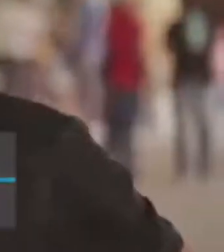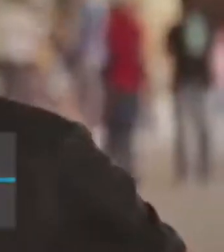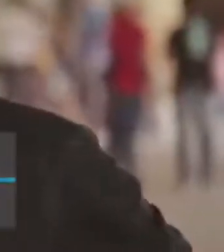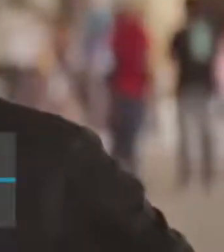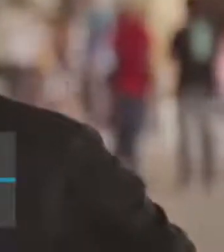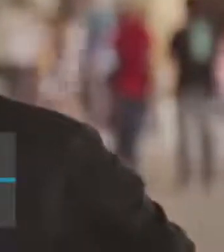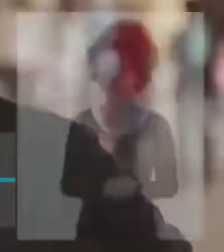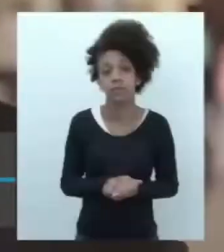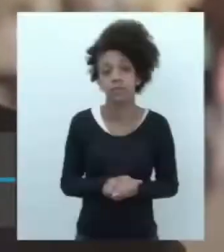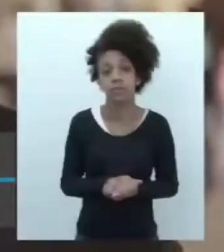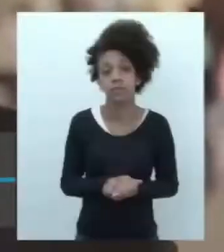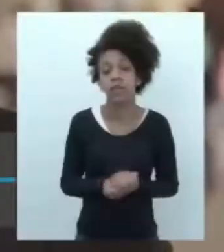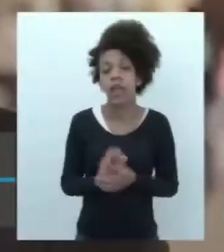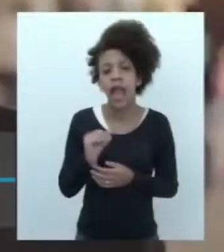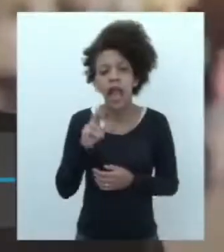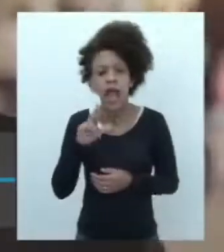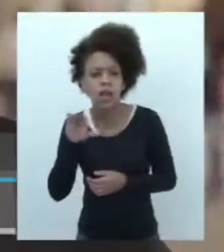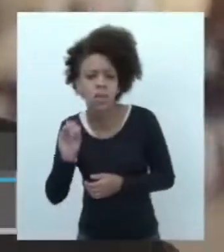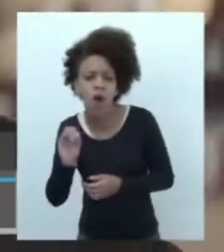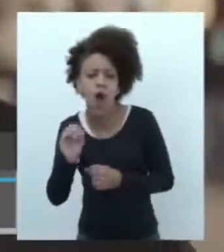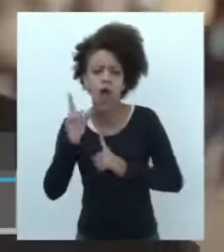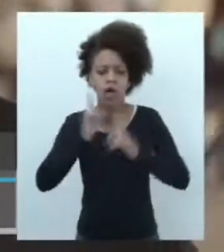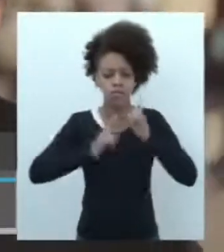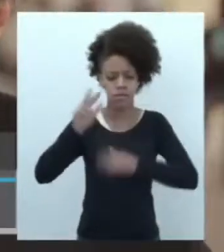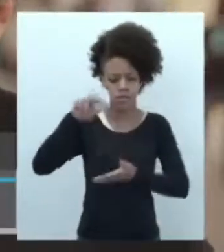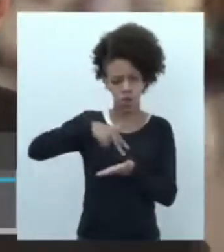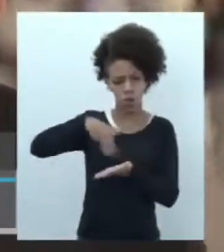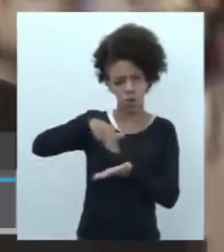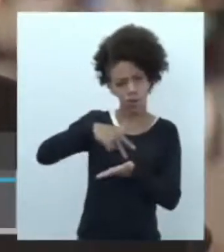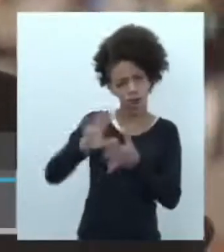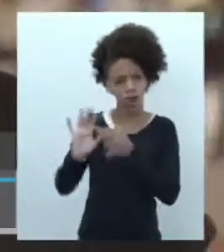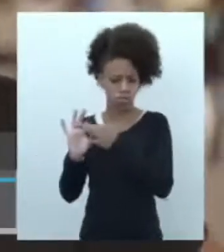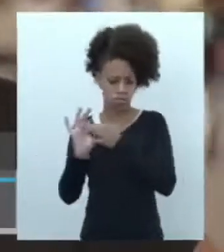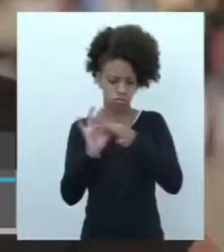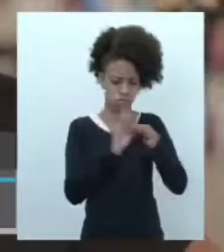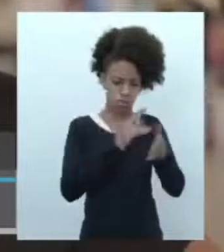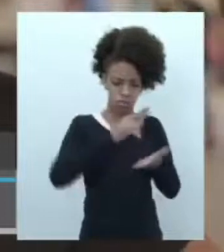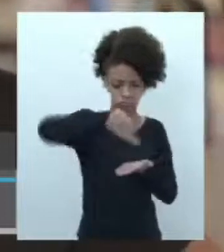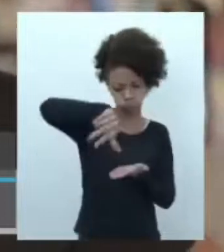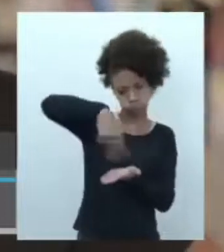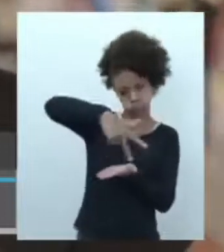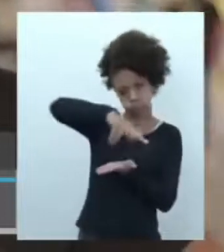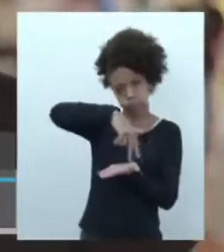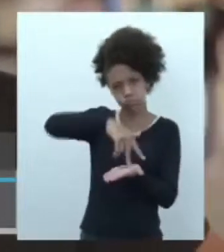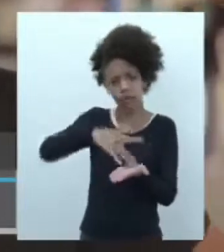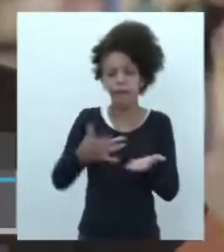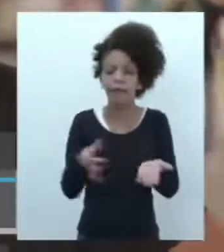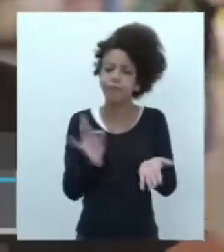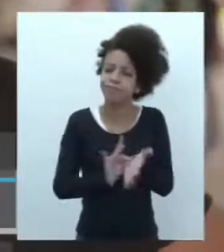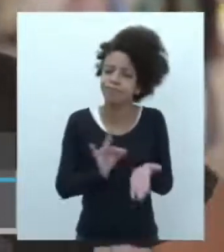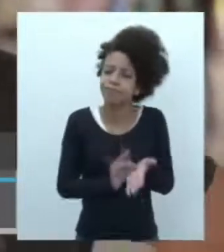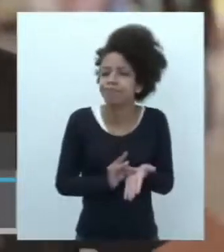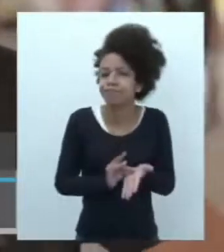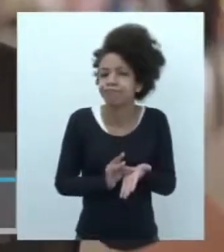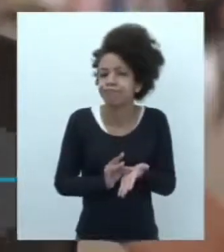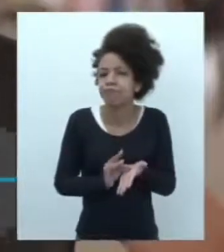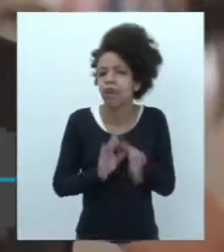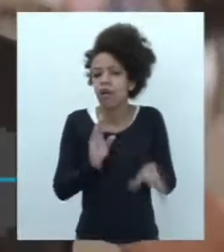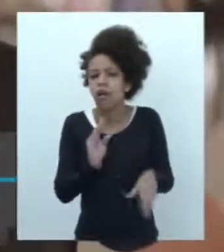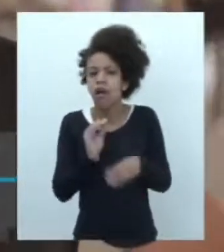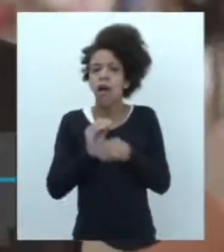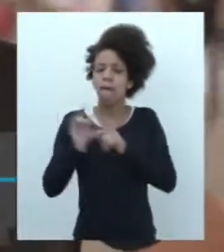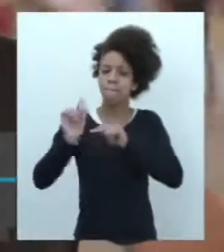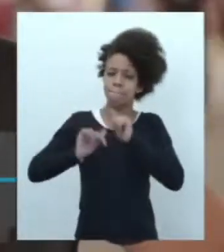O carimbó, ele é uma expressão corporal secular, né? Ele realmente agrega